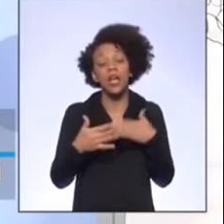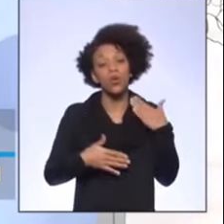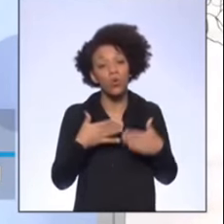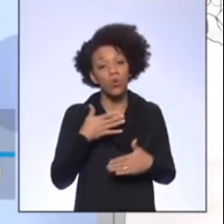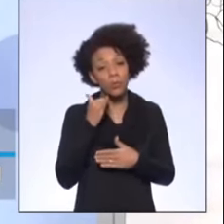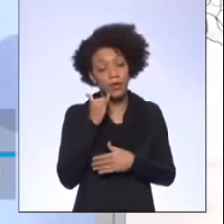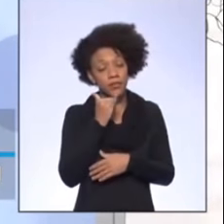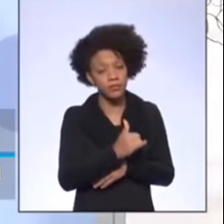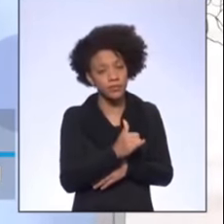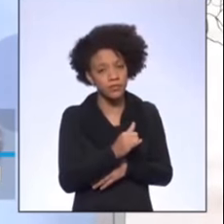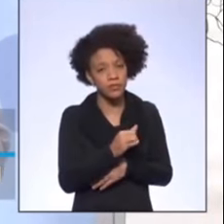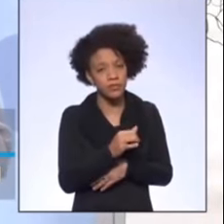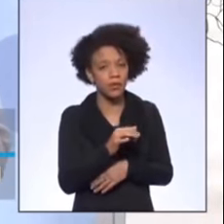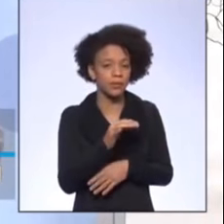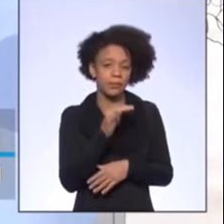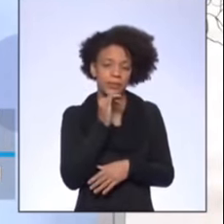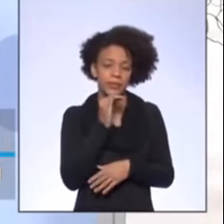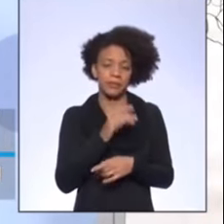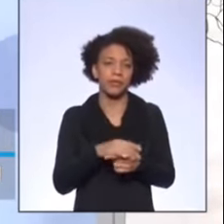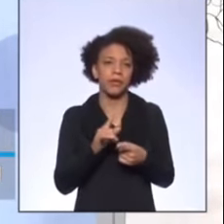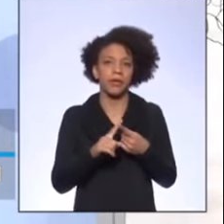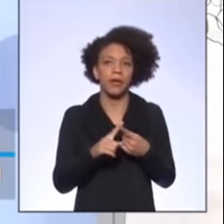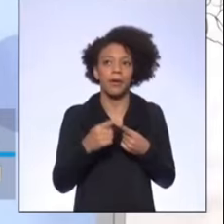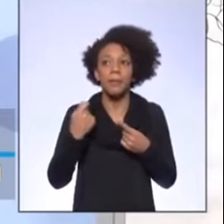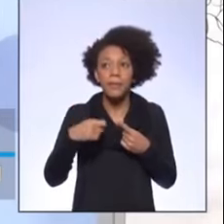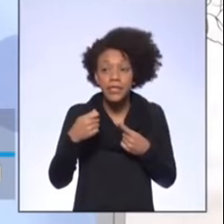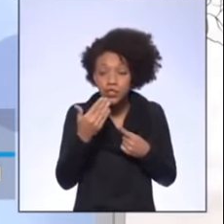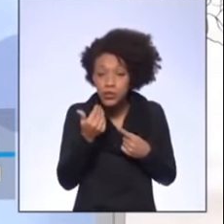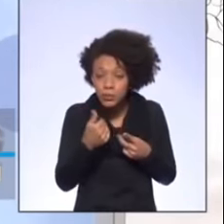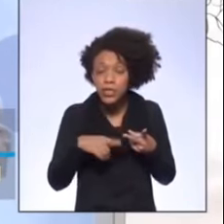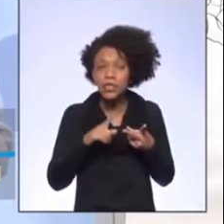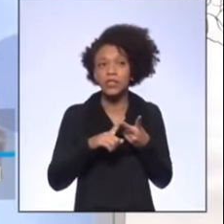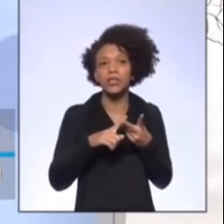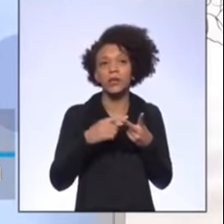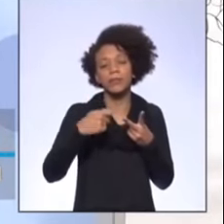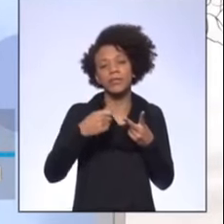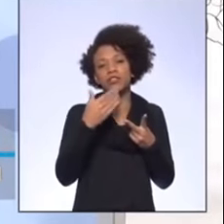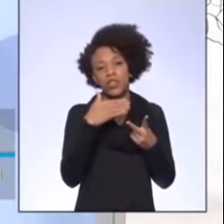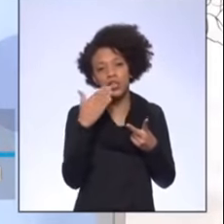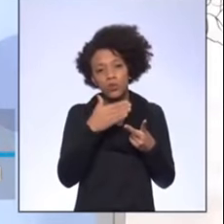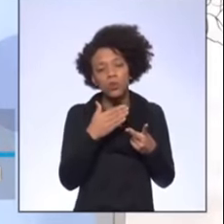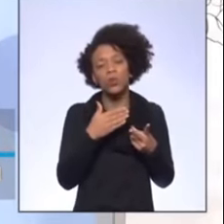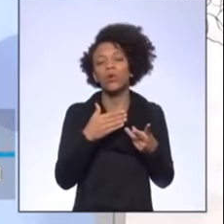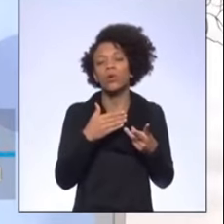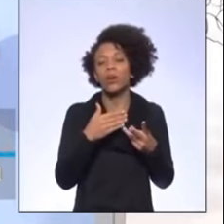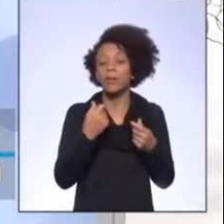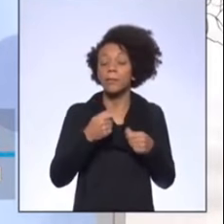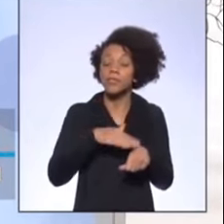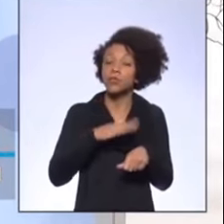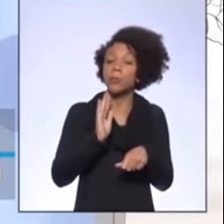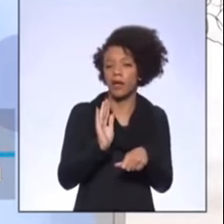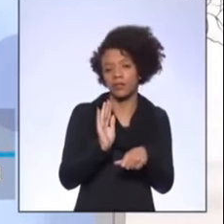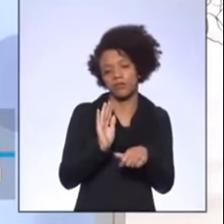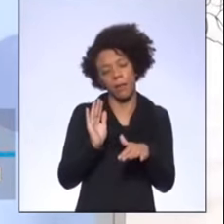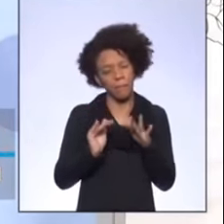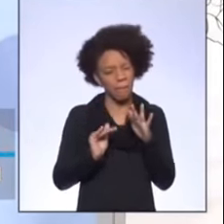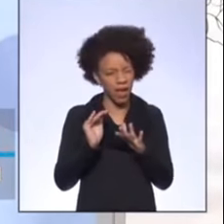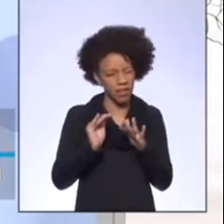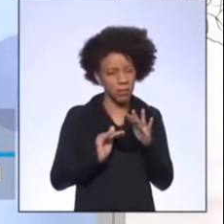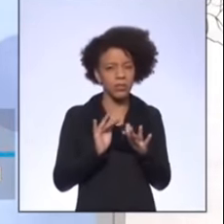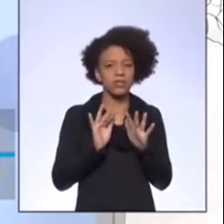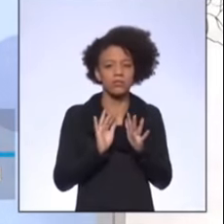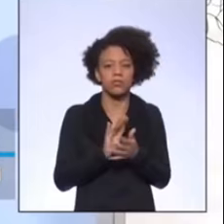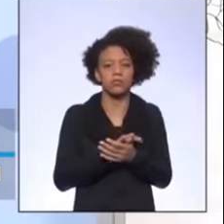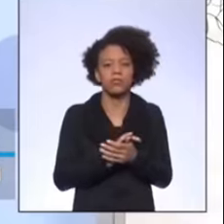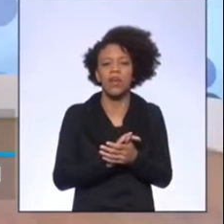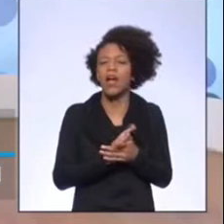avisa, olha, precisamos de comida aqui, ó, estamos precisando de açúcar, estamos precisando, tem pouco, a gente precisa de mais. Tá? É mais ou menos isso. Então, aí,